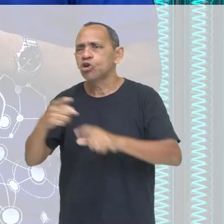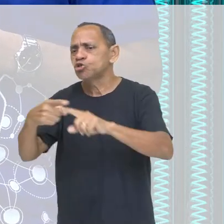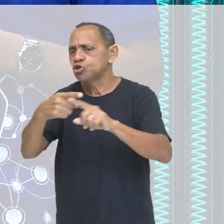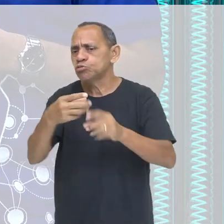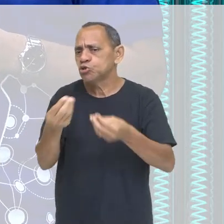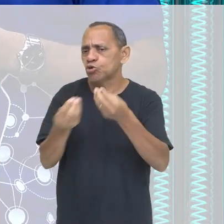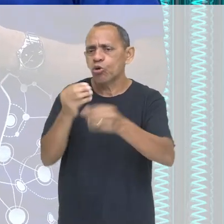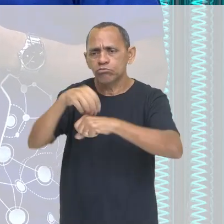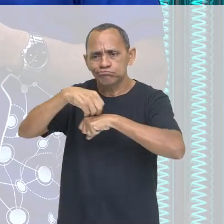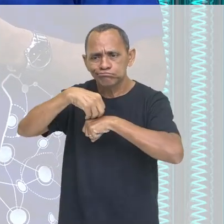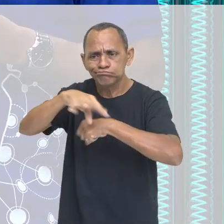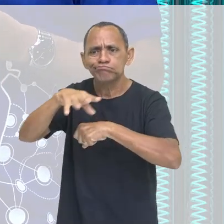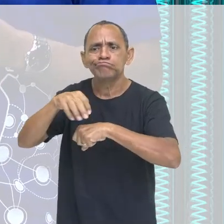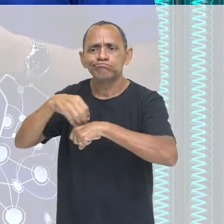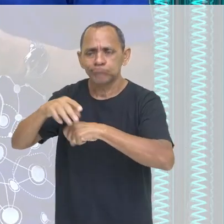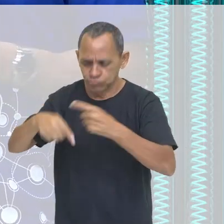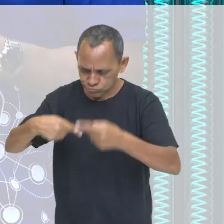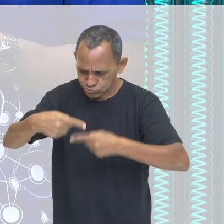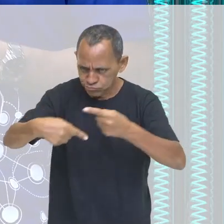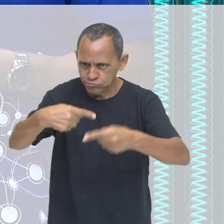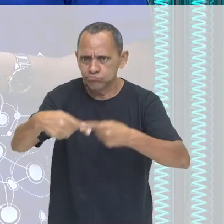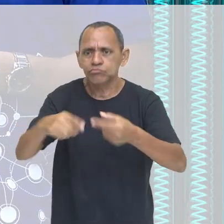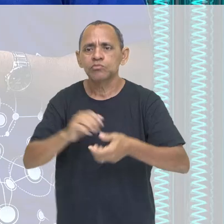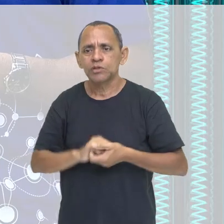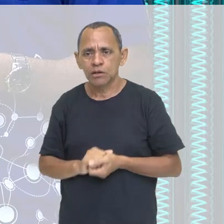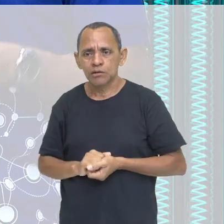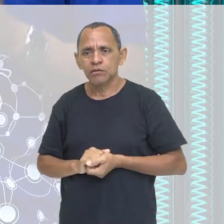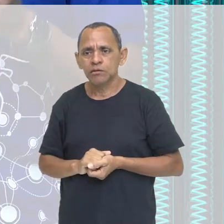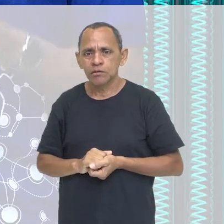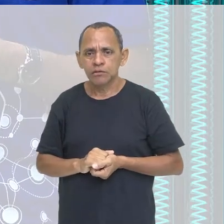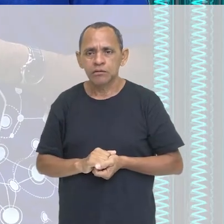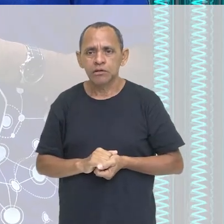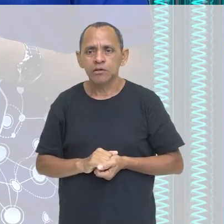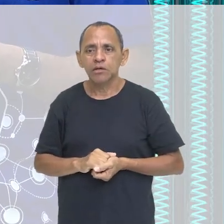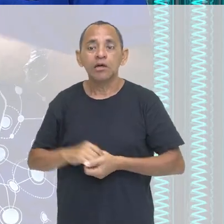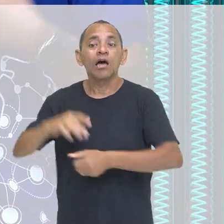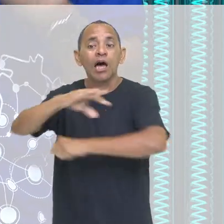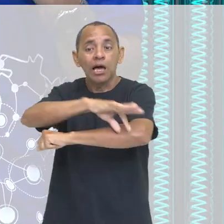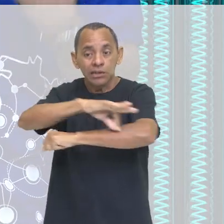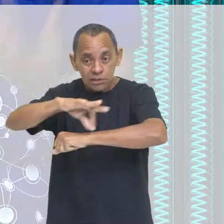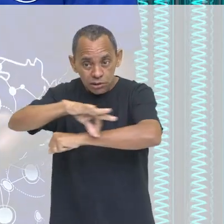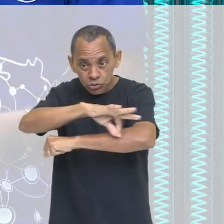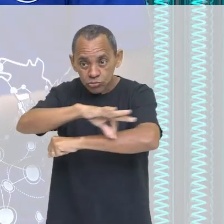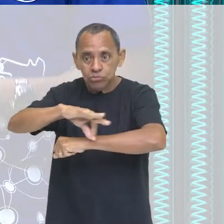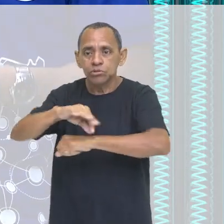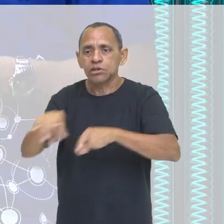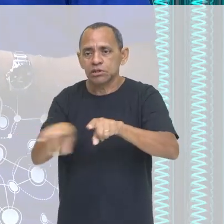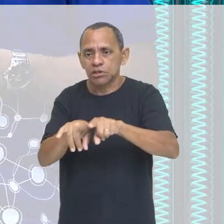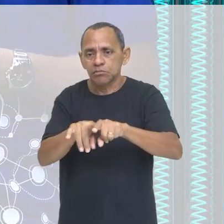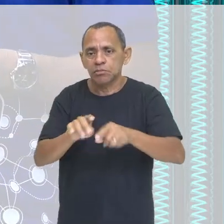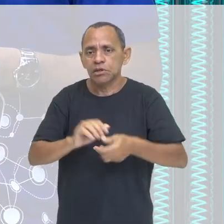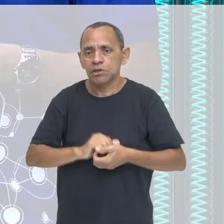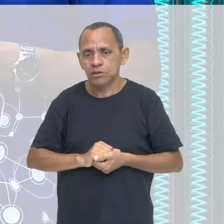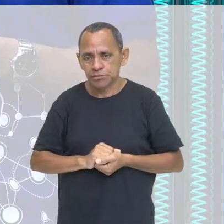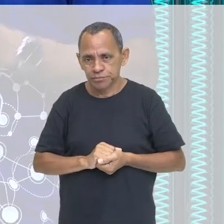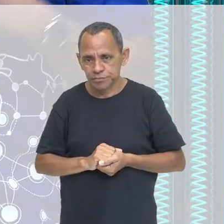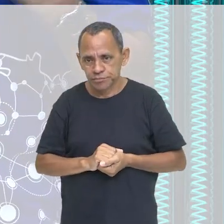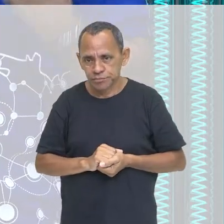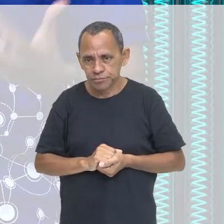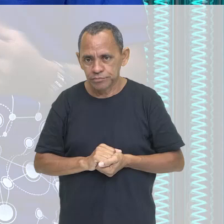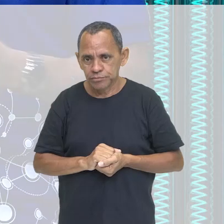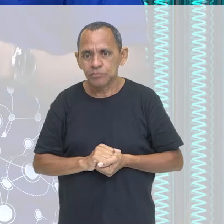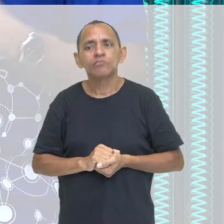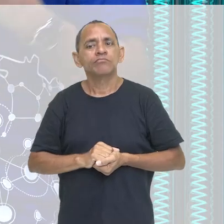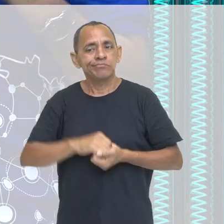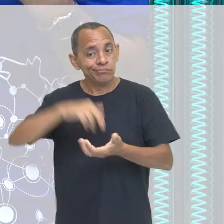cultura e a identidade. Architecture, arquitetura também, né? Diz muito sobre um povo, sobre uma região. E